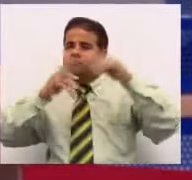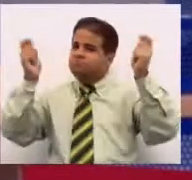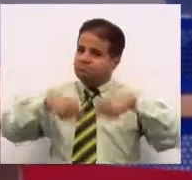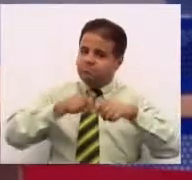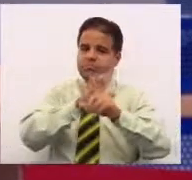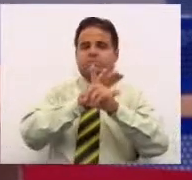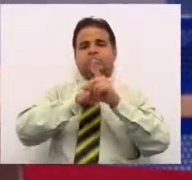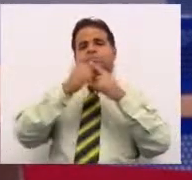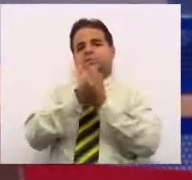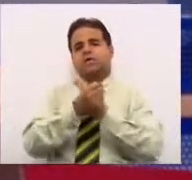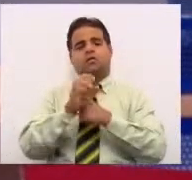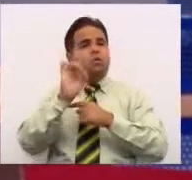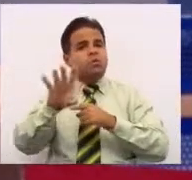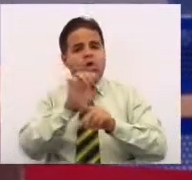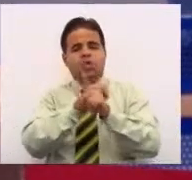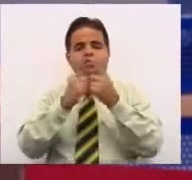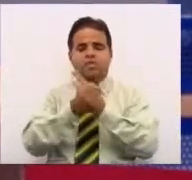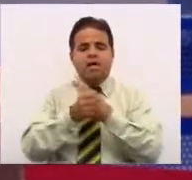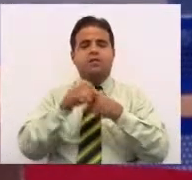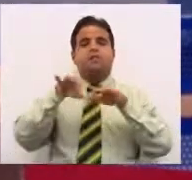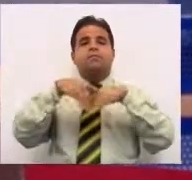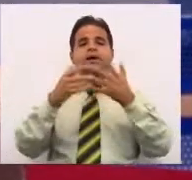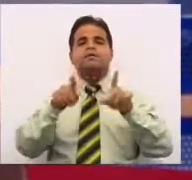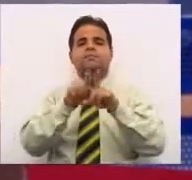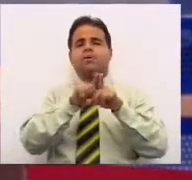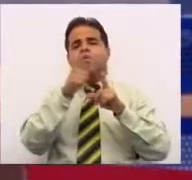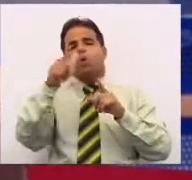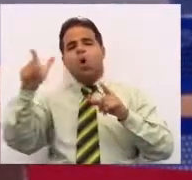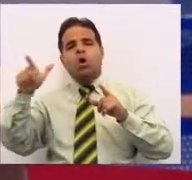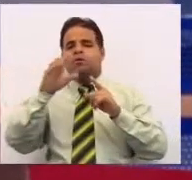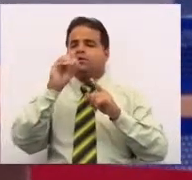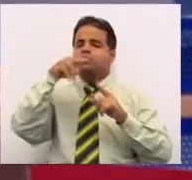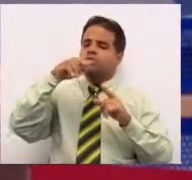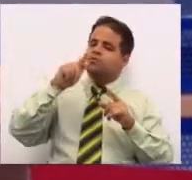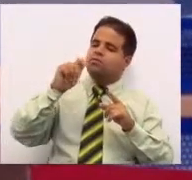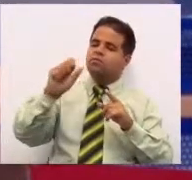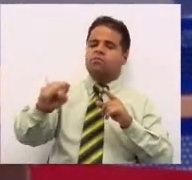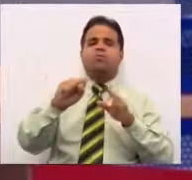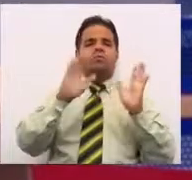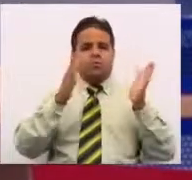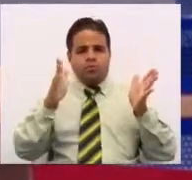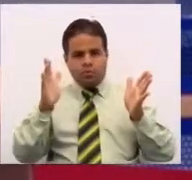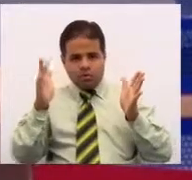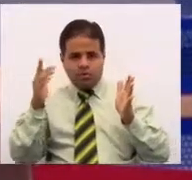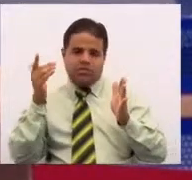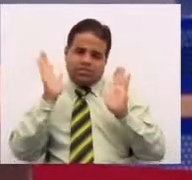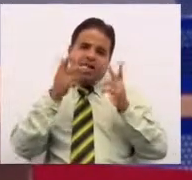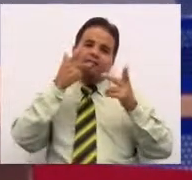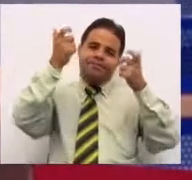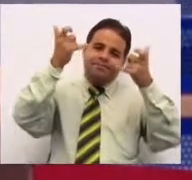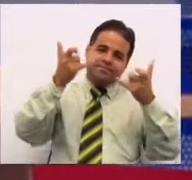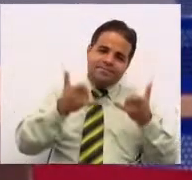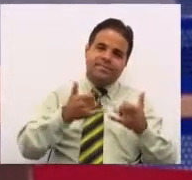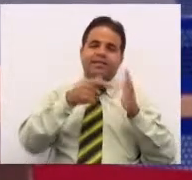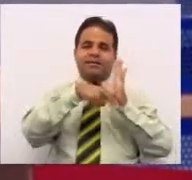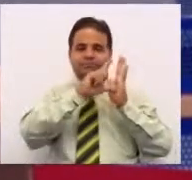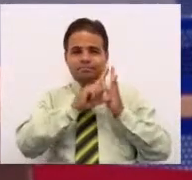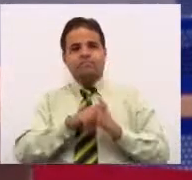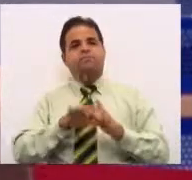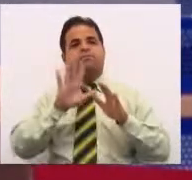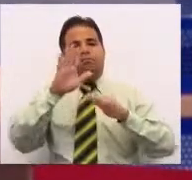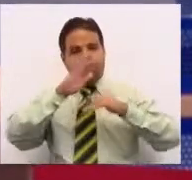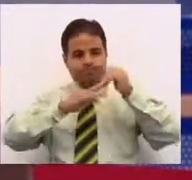no todo, não só a sociedade como as ONGs e outras situações que eu já tinha citado atrás. Mas o executivo